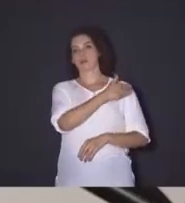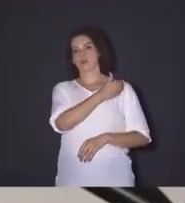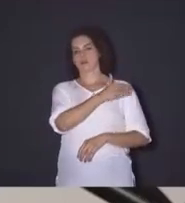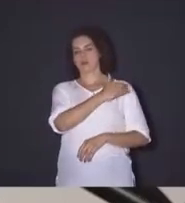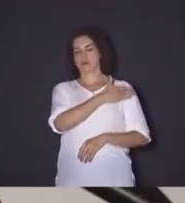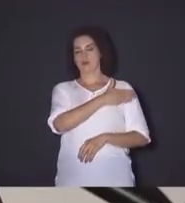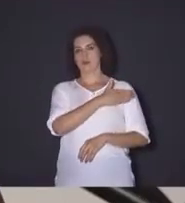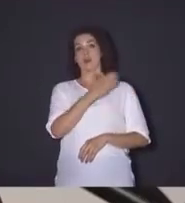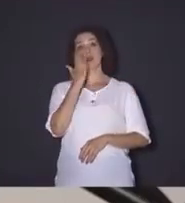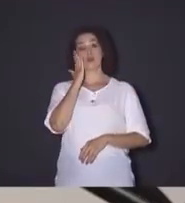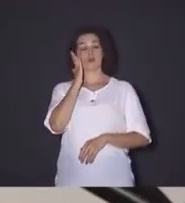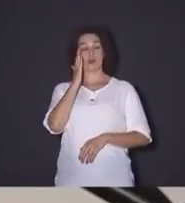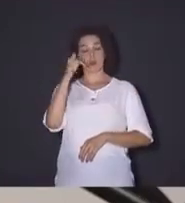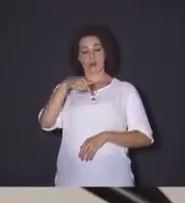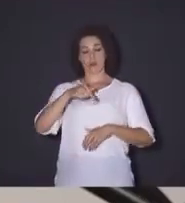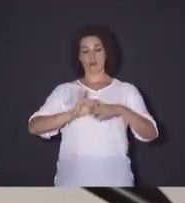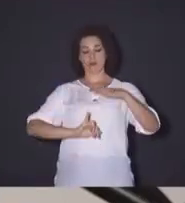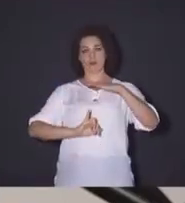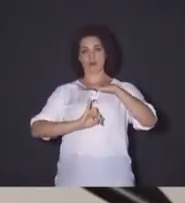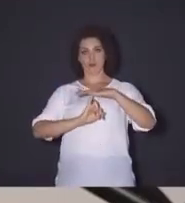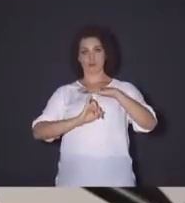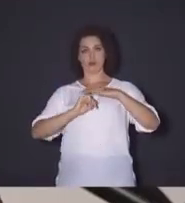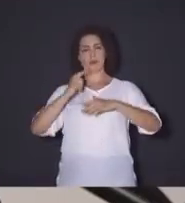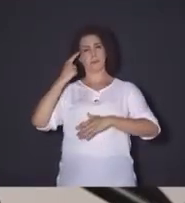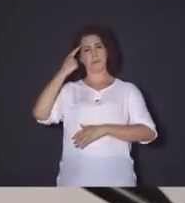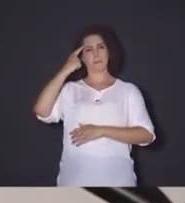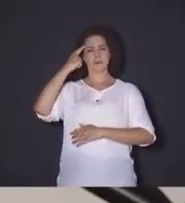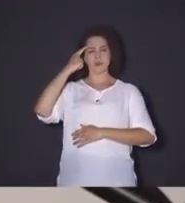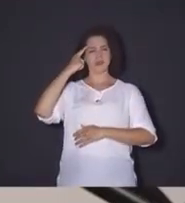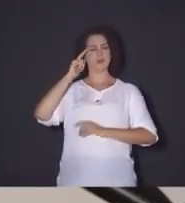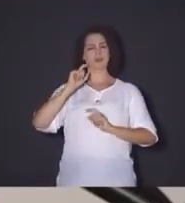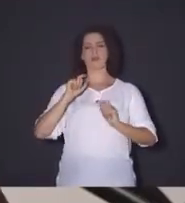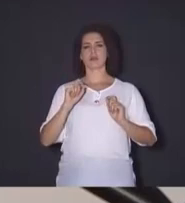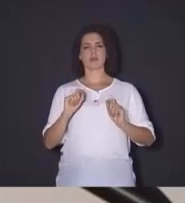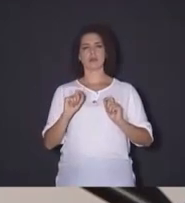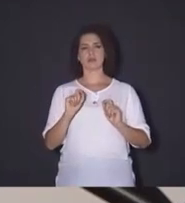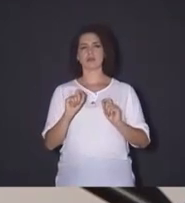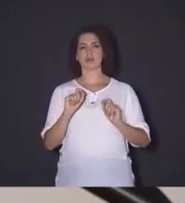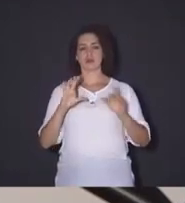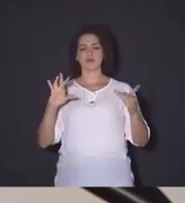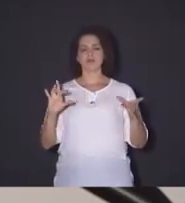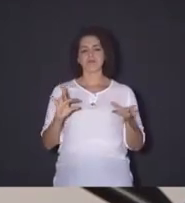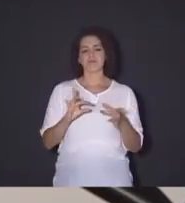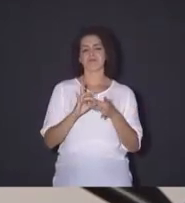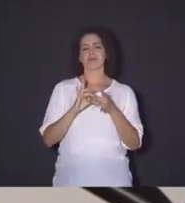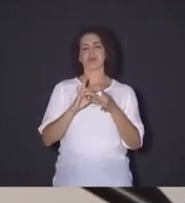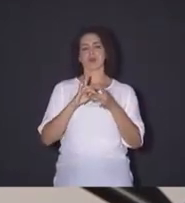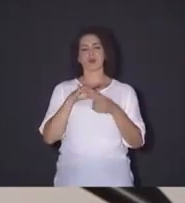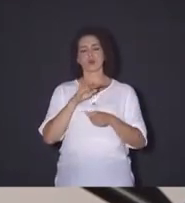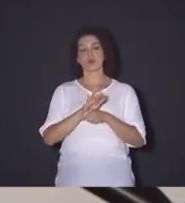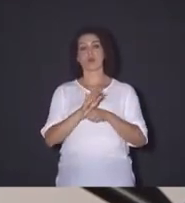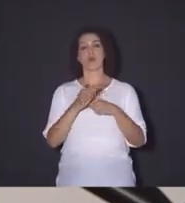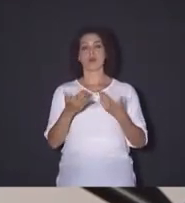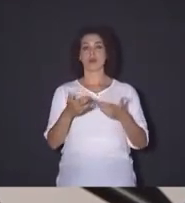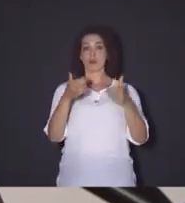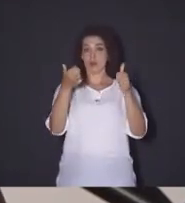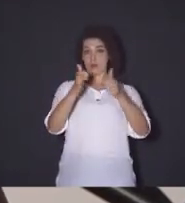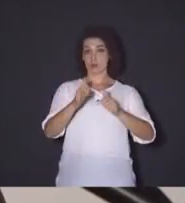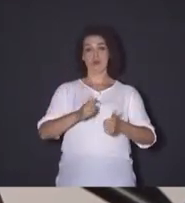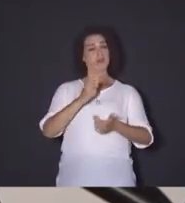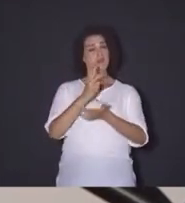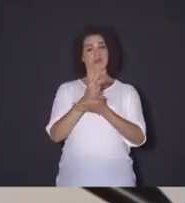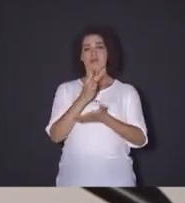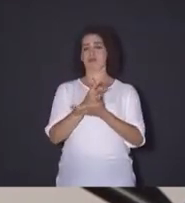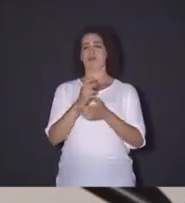uns é o instituto né que pensa na junção de unir de agregar e o candomblé faz muito bem isso